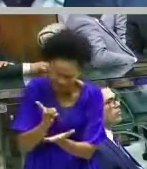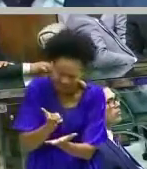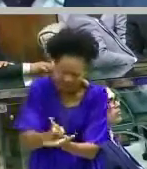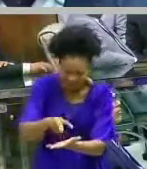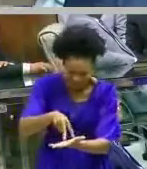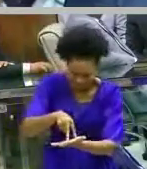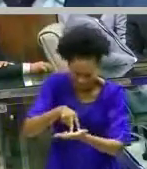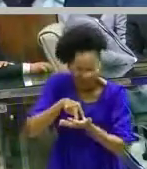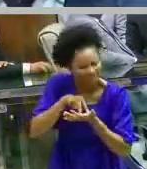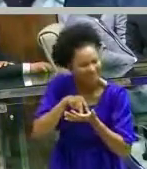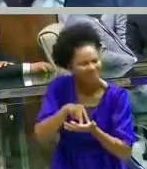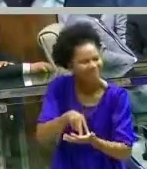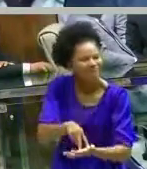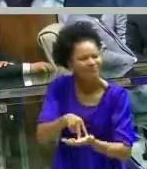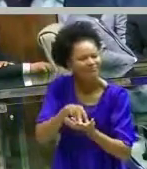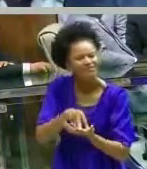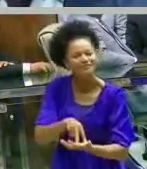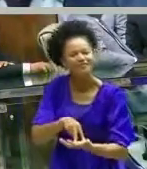Nas